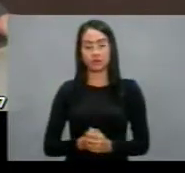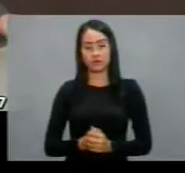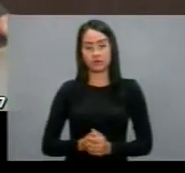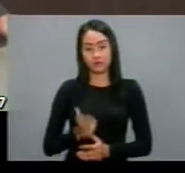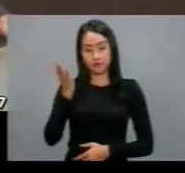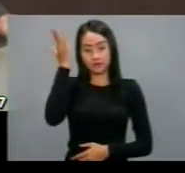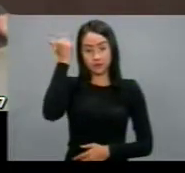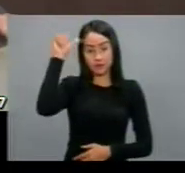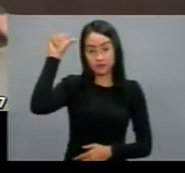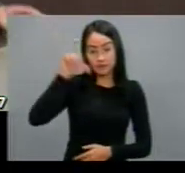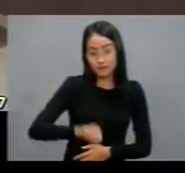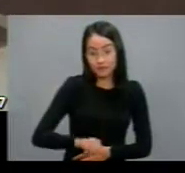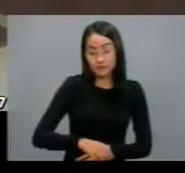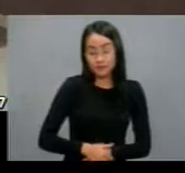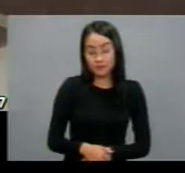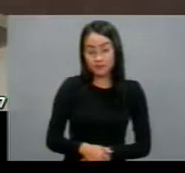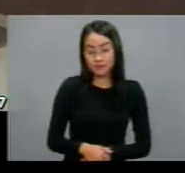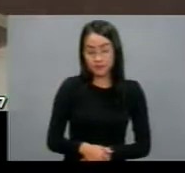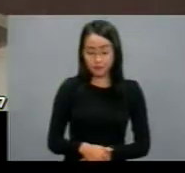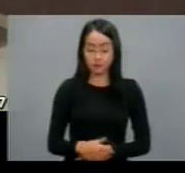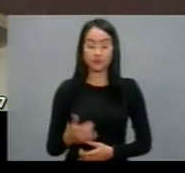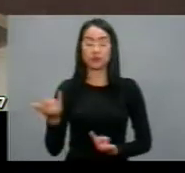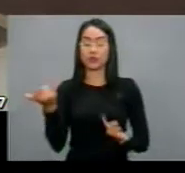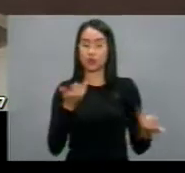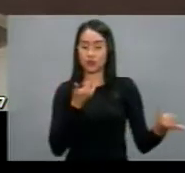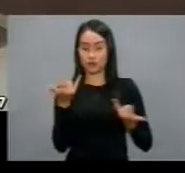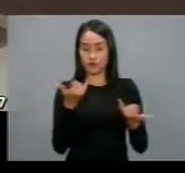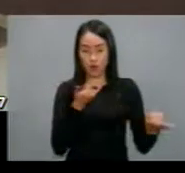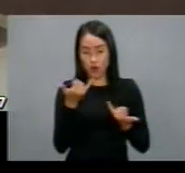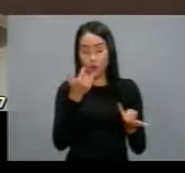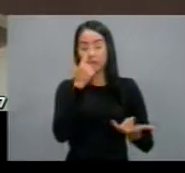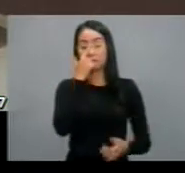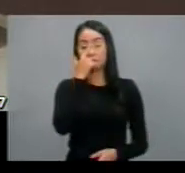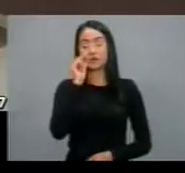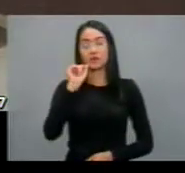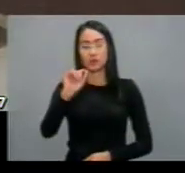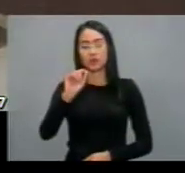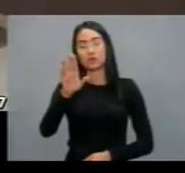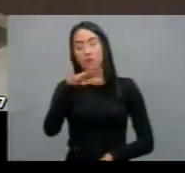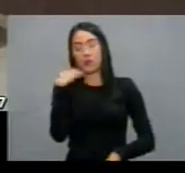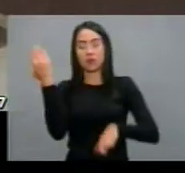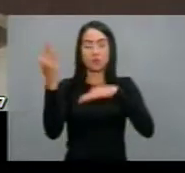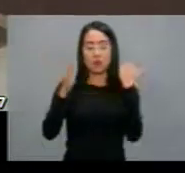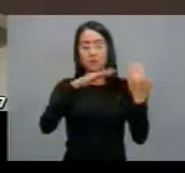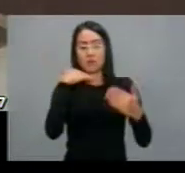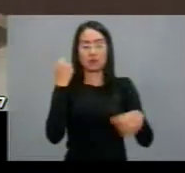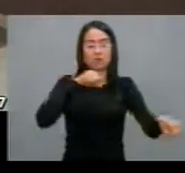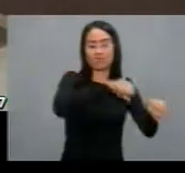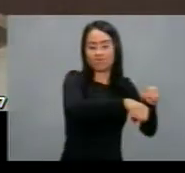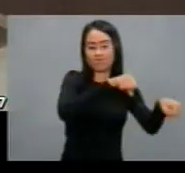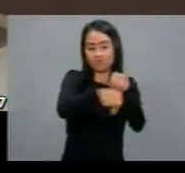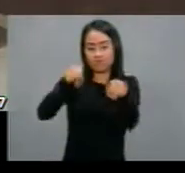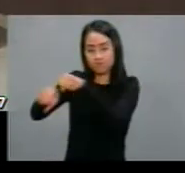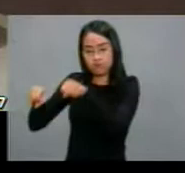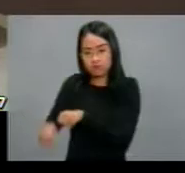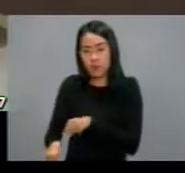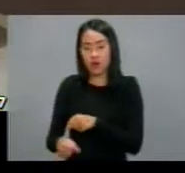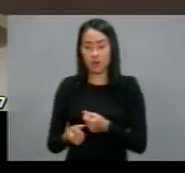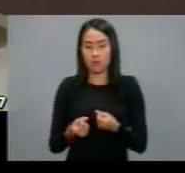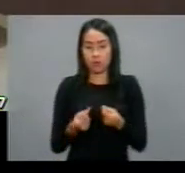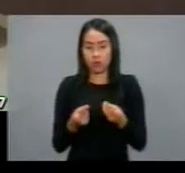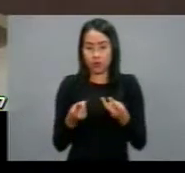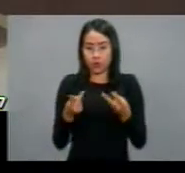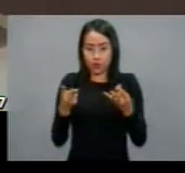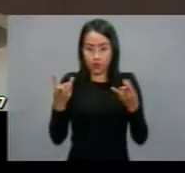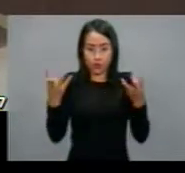Pior, nos informa a comissão que os assassinatos bateram recorde. No ano de